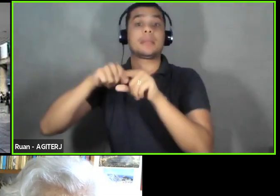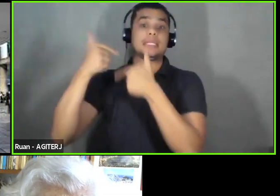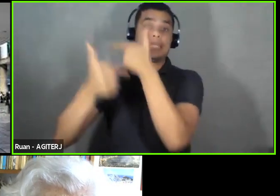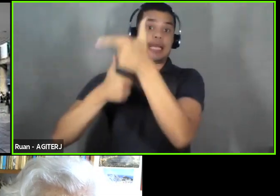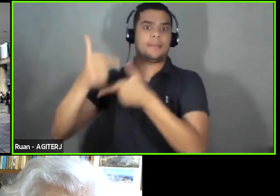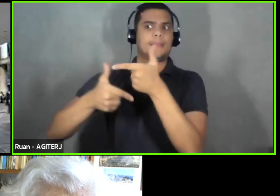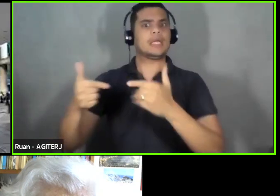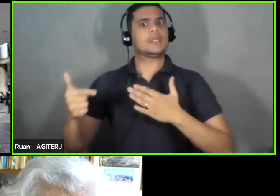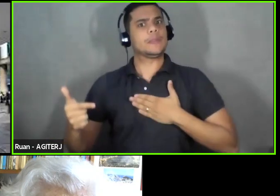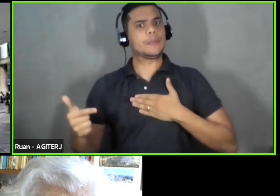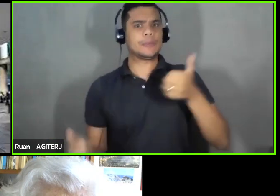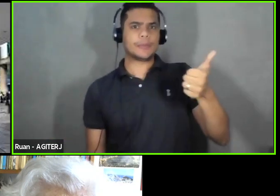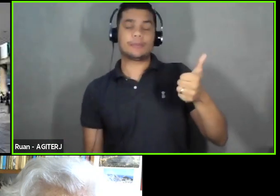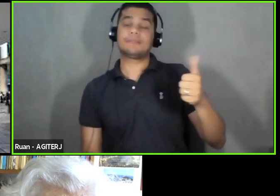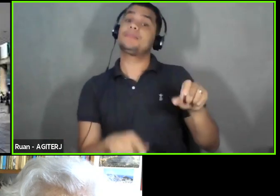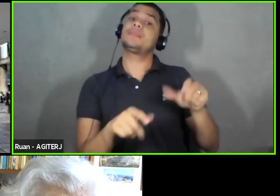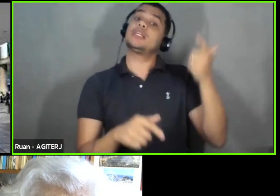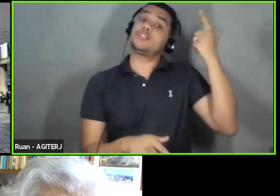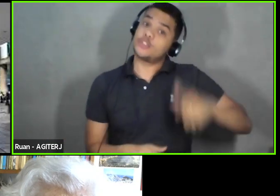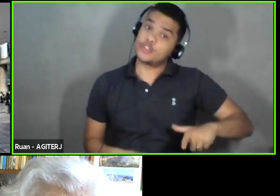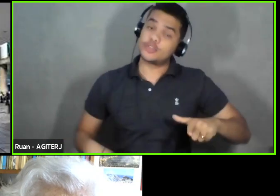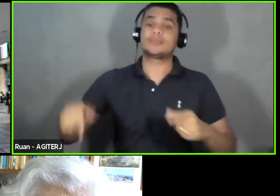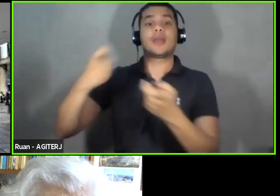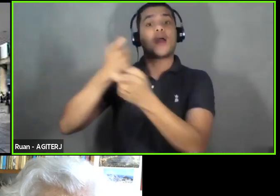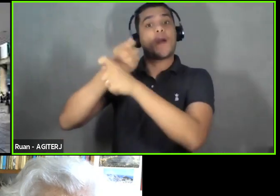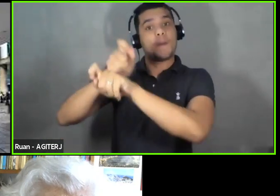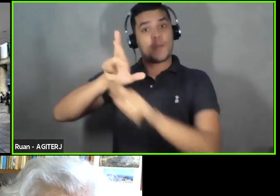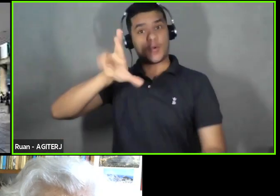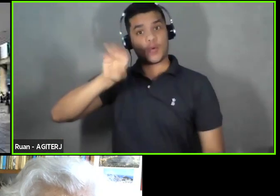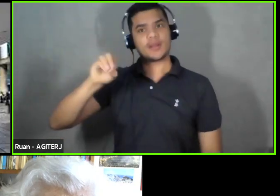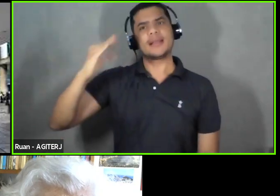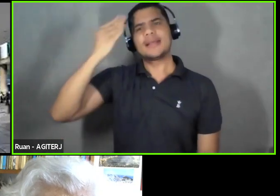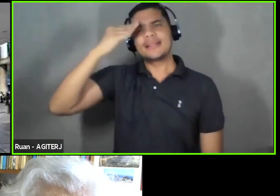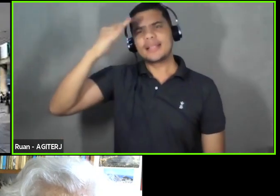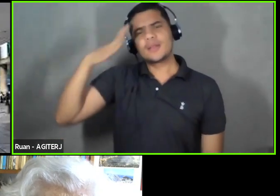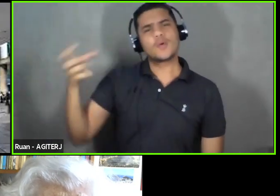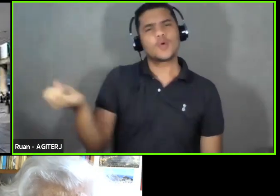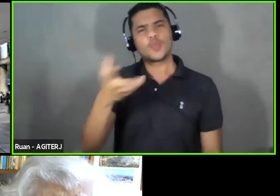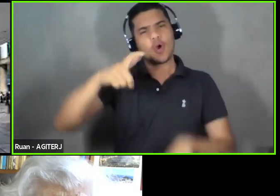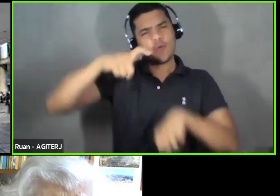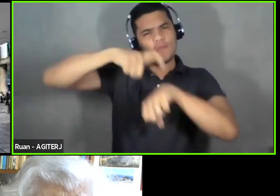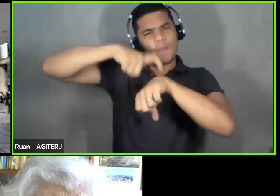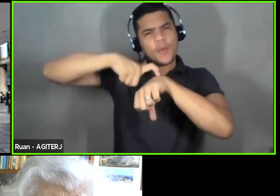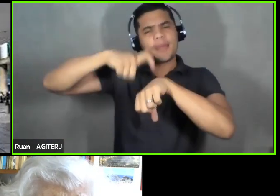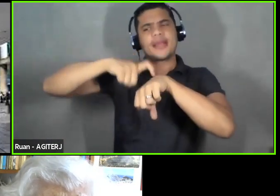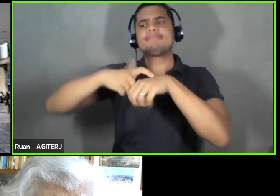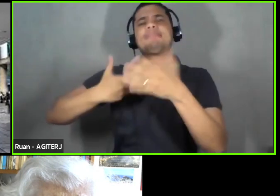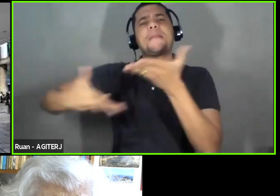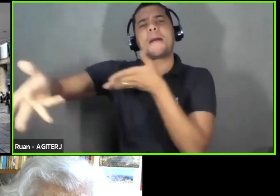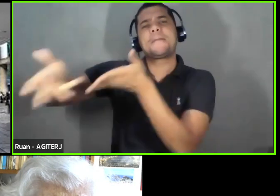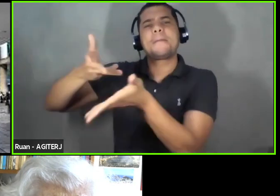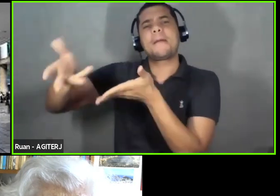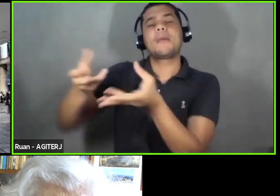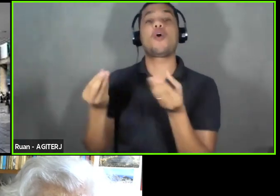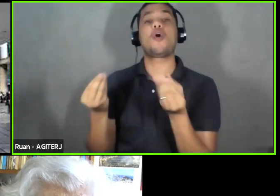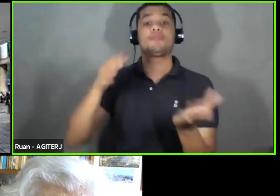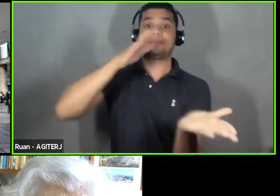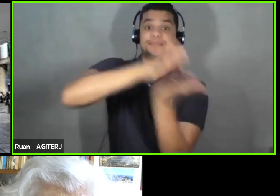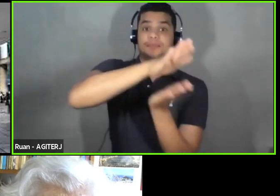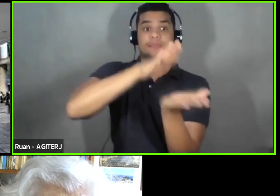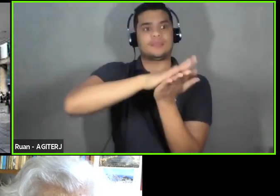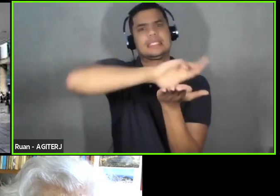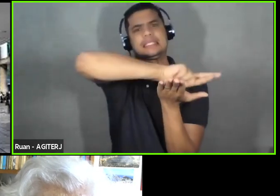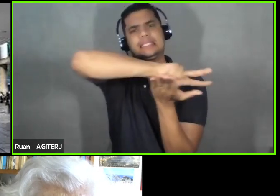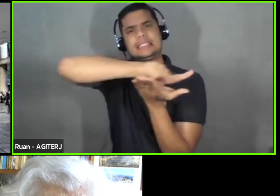instigantes. Mais uma vez, a PUC-Rio entende o novo momento e responde a ele com a produção de uma robusta